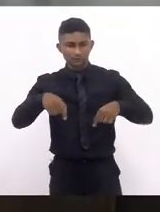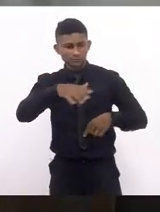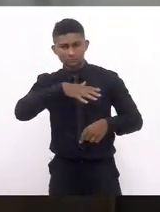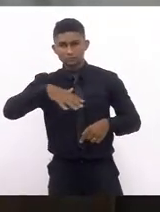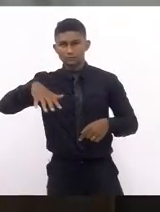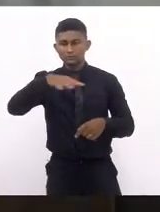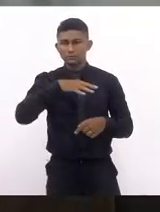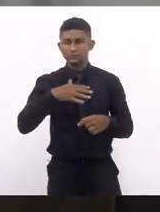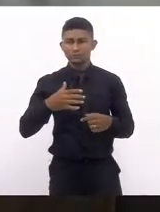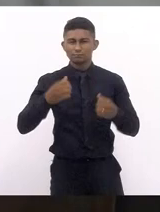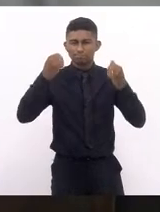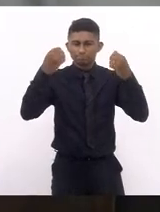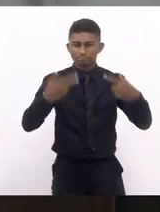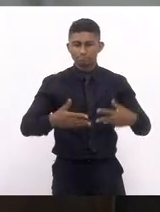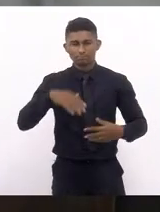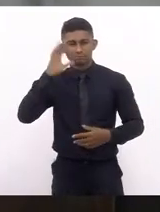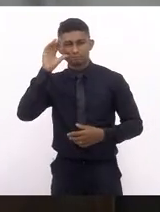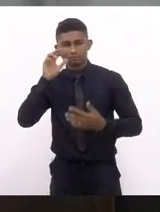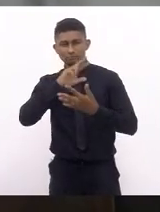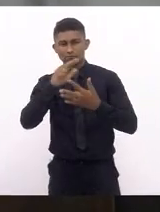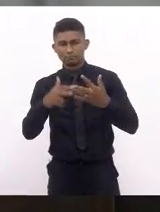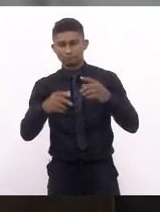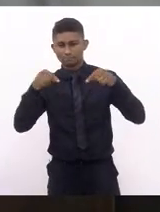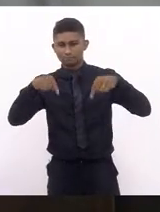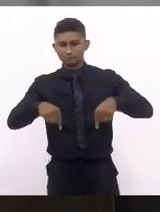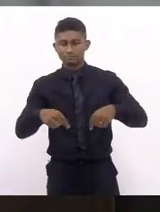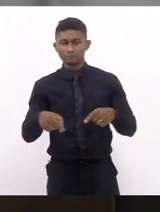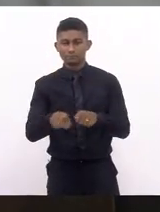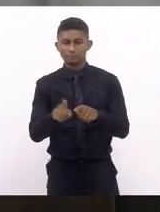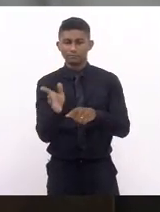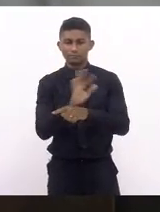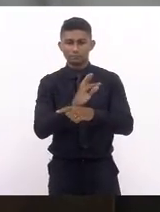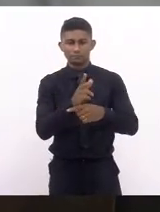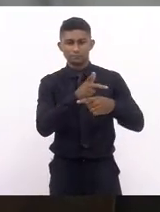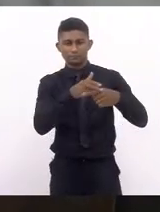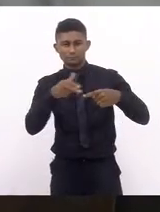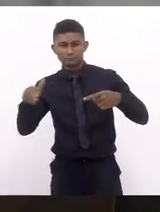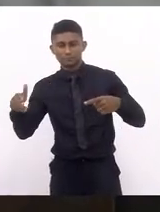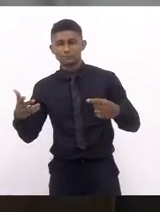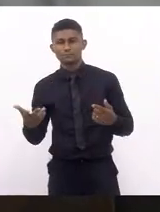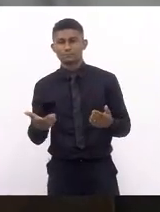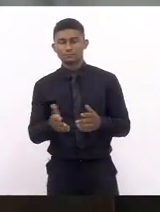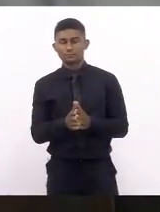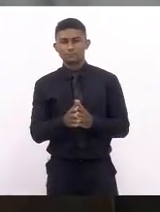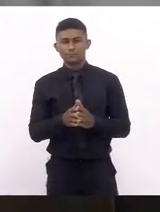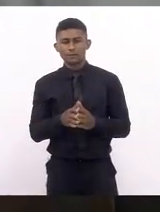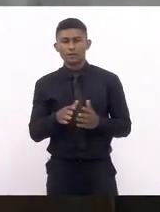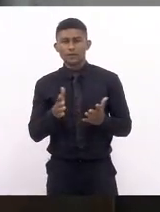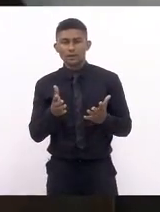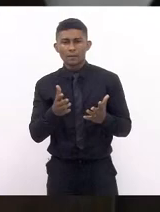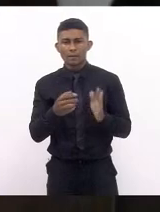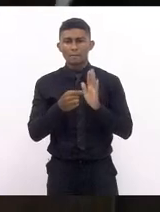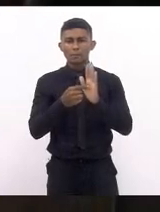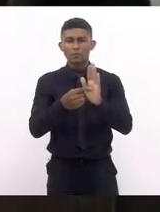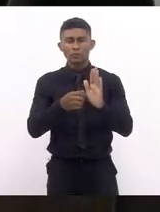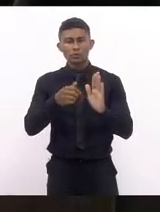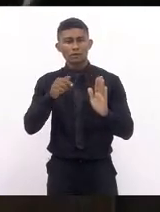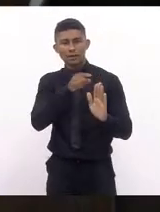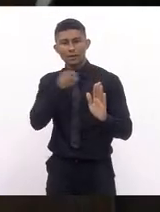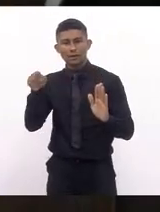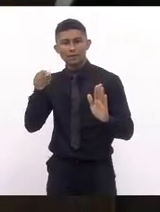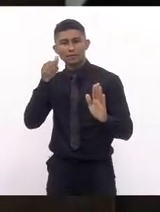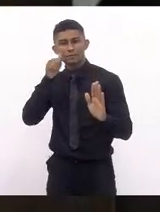objetivos o contar curiosidades do Palácio Tiradentes a série de vídeos mãe do Parlamento série que mostrou o dia-a-dia das deputadas